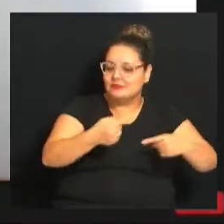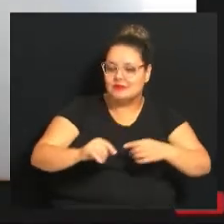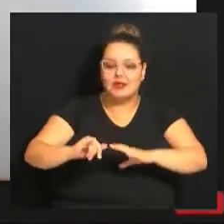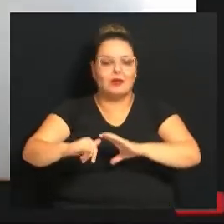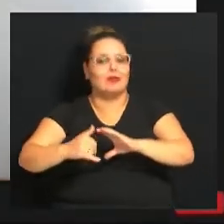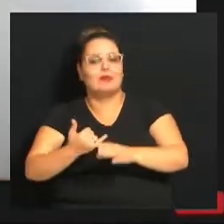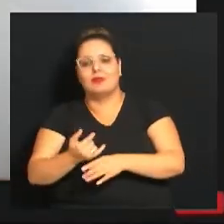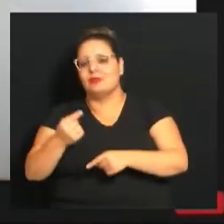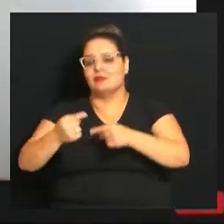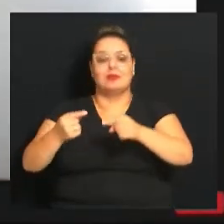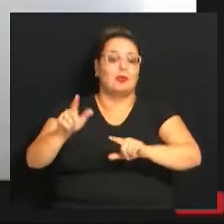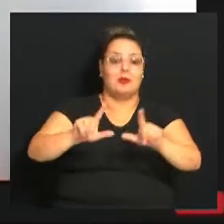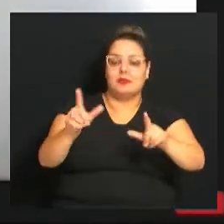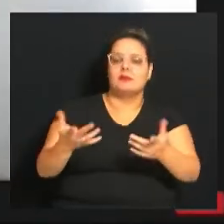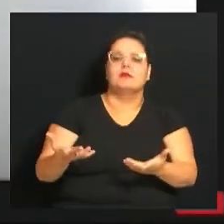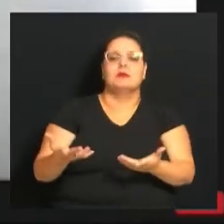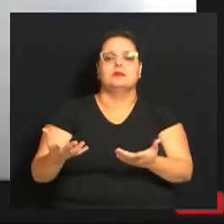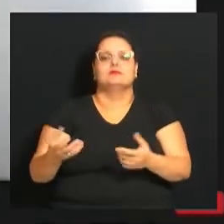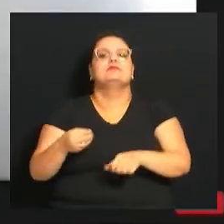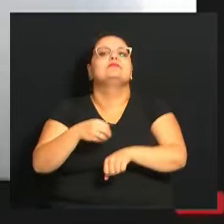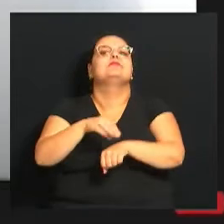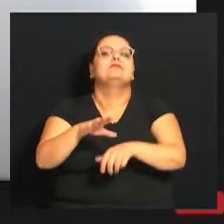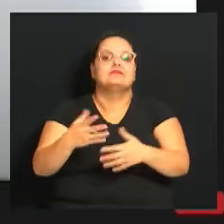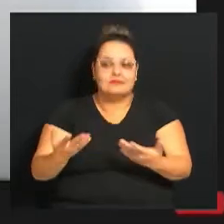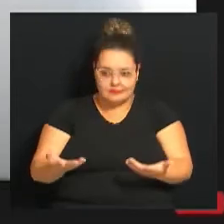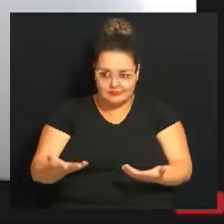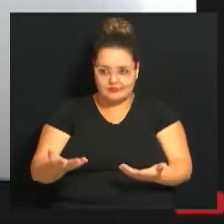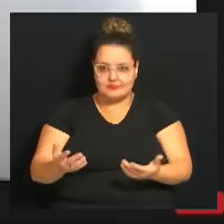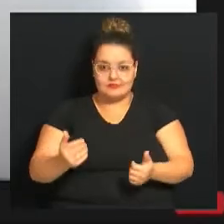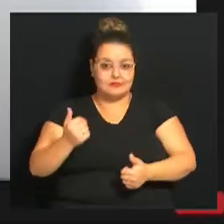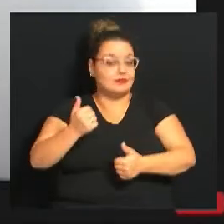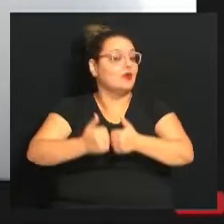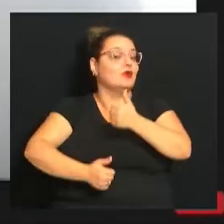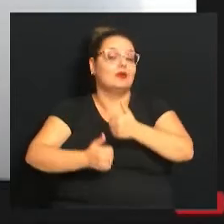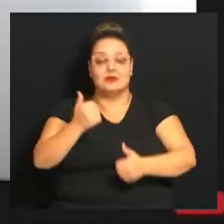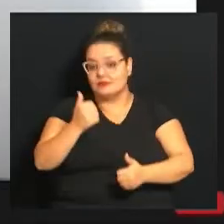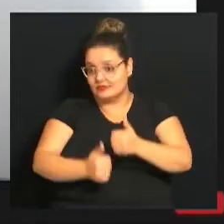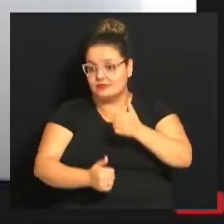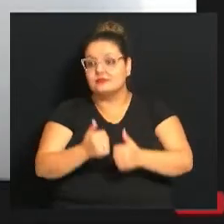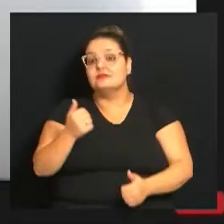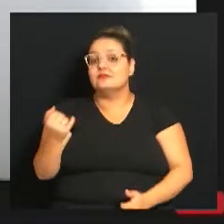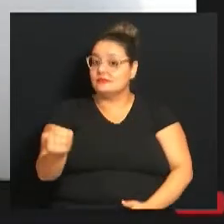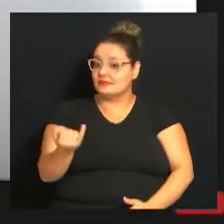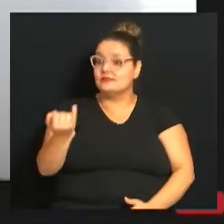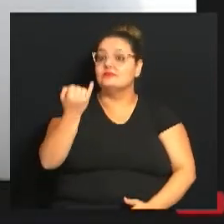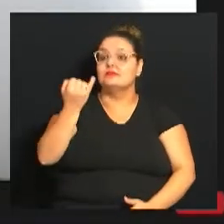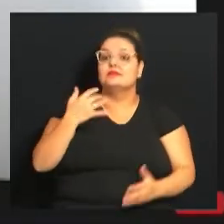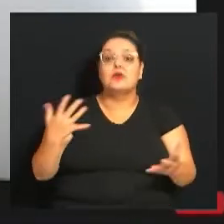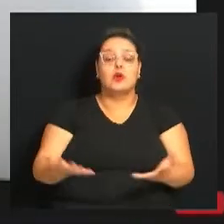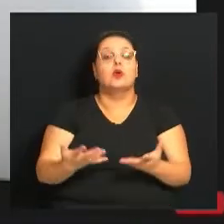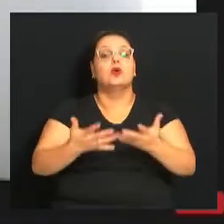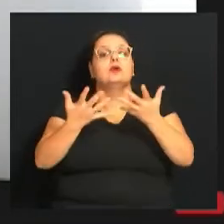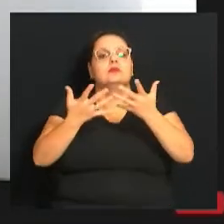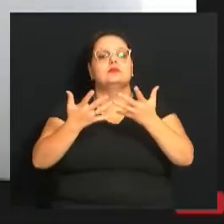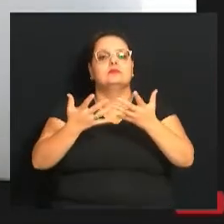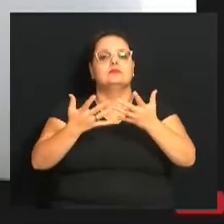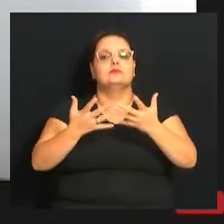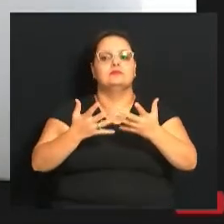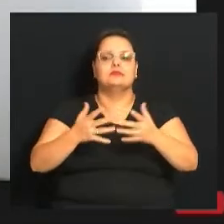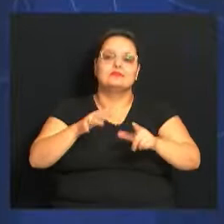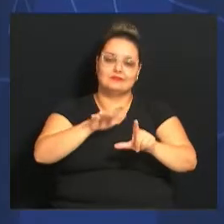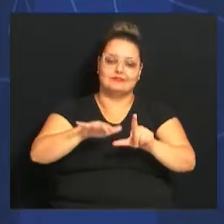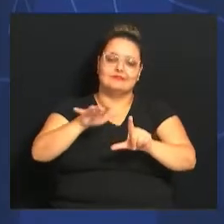Rede X, para ter o direito de transmissão do esporte, que é muito importante como alavancador de audiência para essas plataformas. Sem sombra